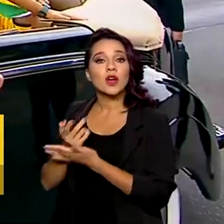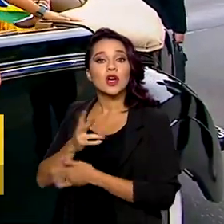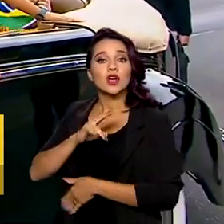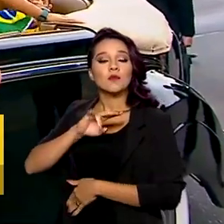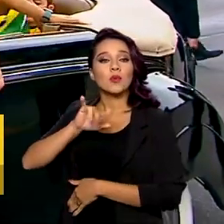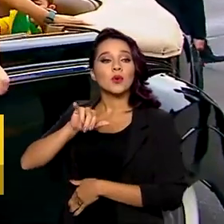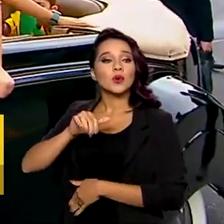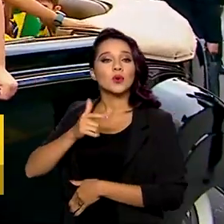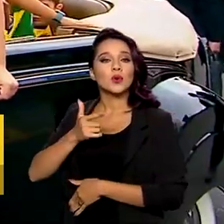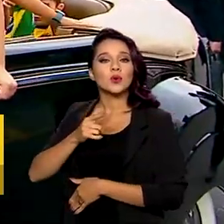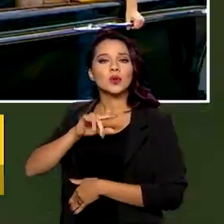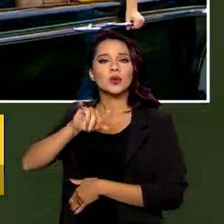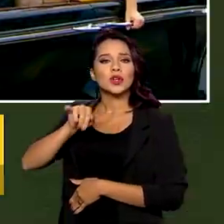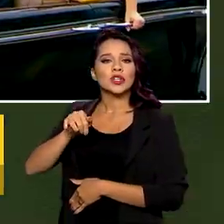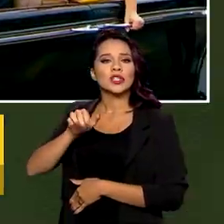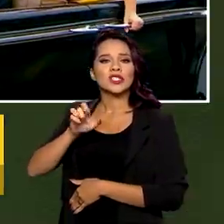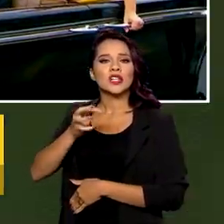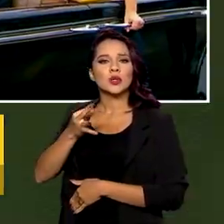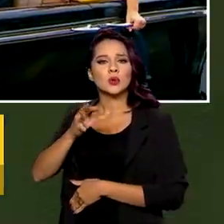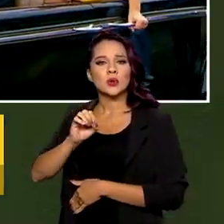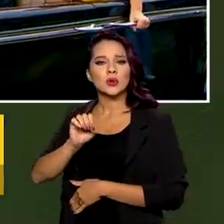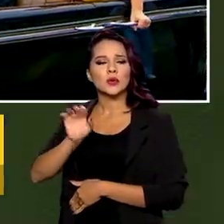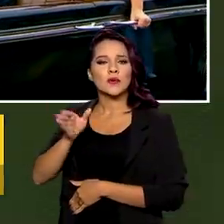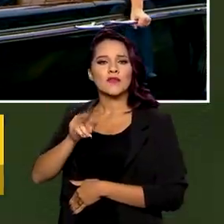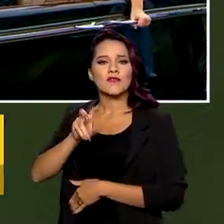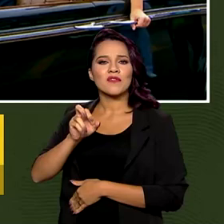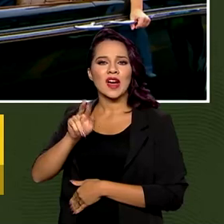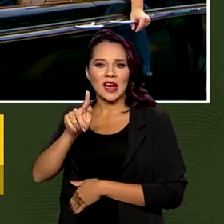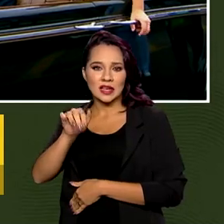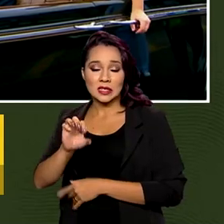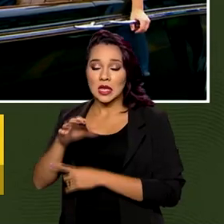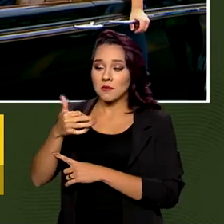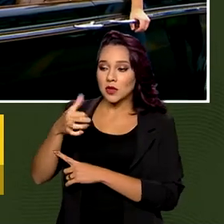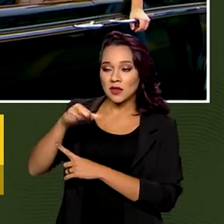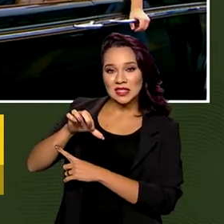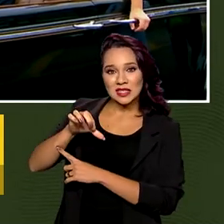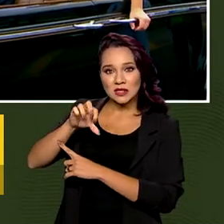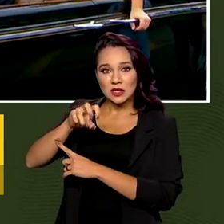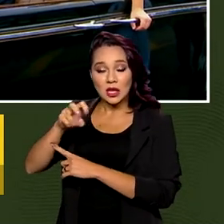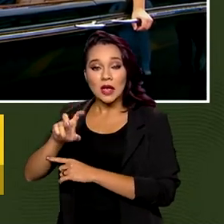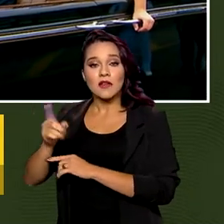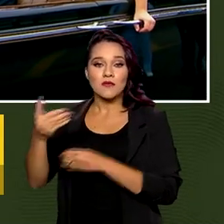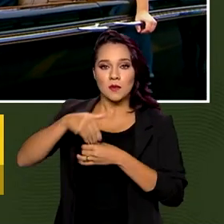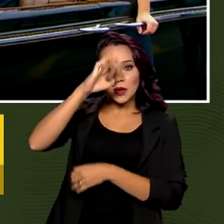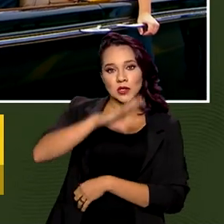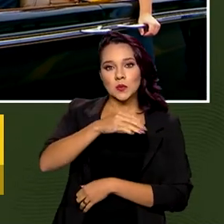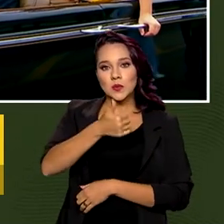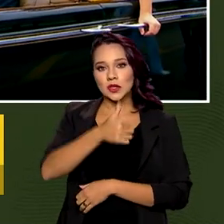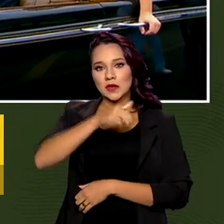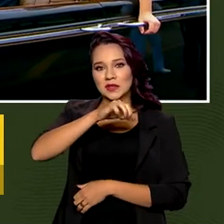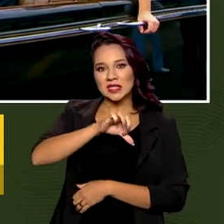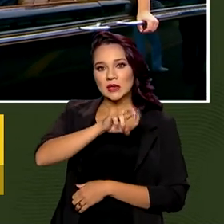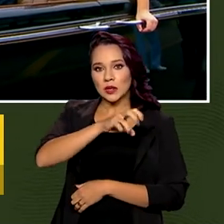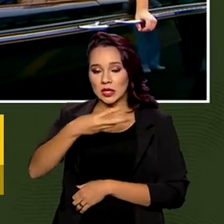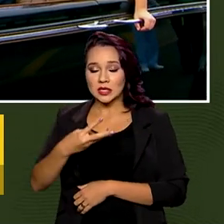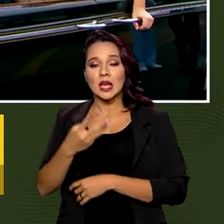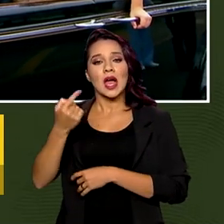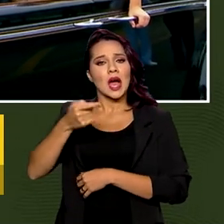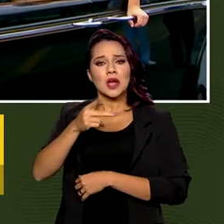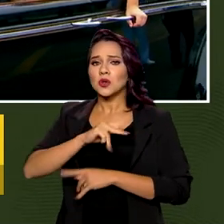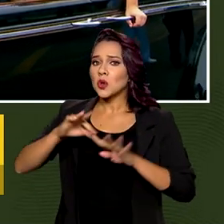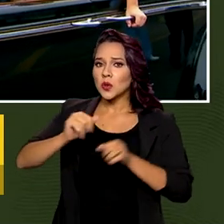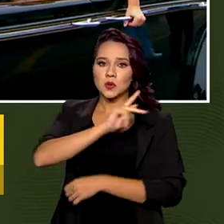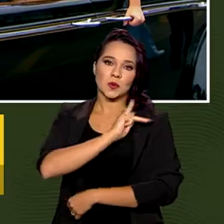Getúlio Vargas, né, em 1952 e veio para o Brasil em 1953. Desde então ele é utilizado aí pelo